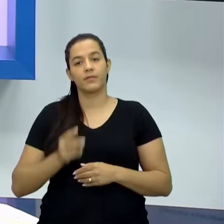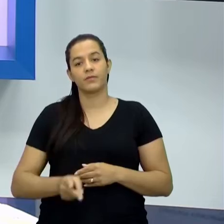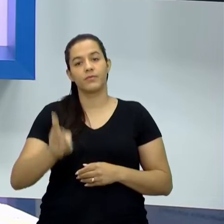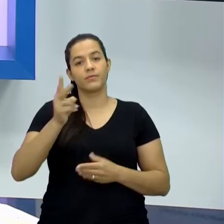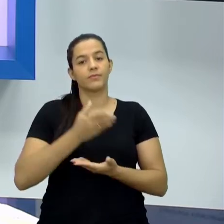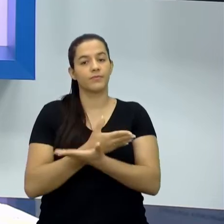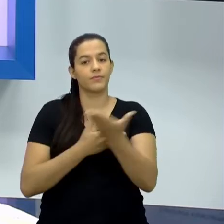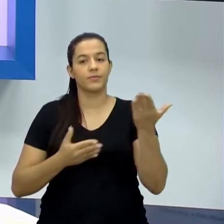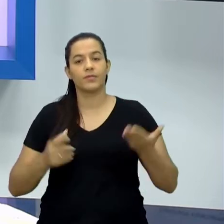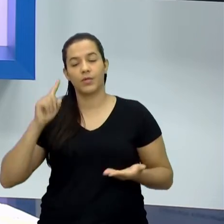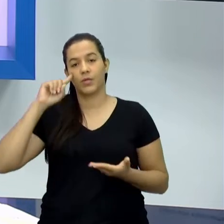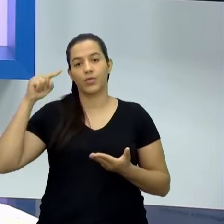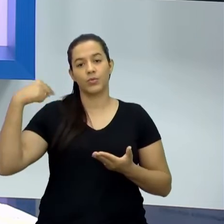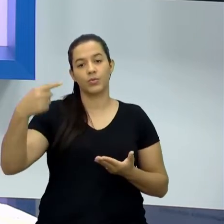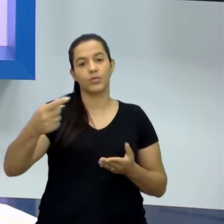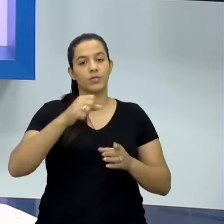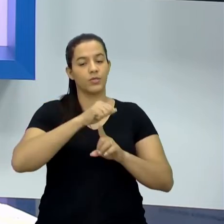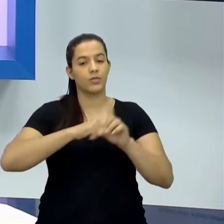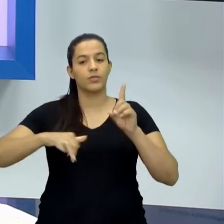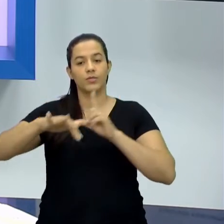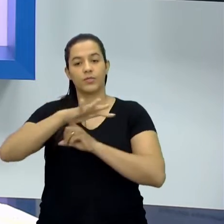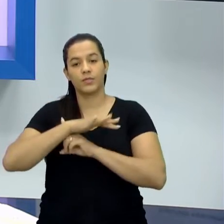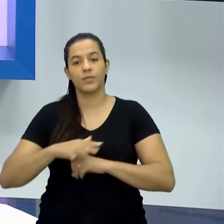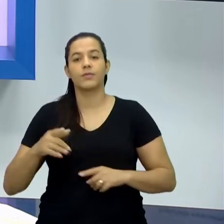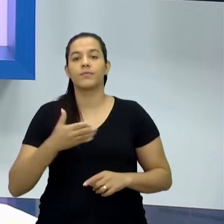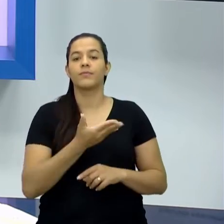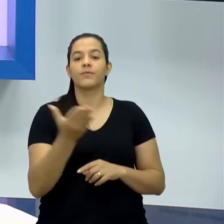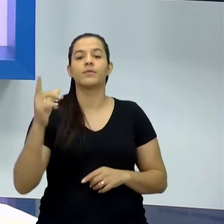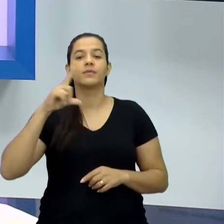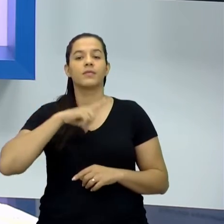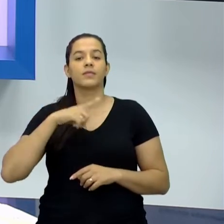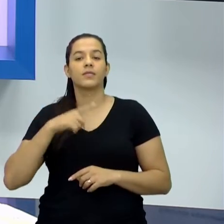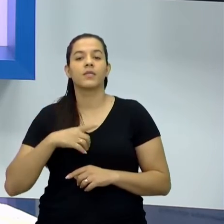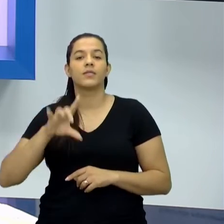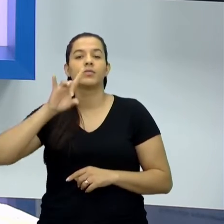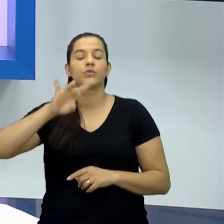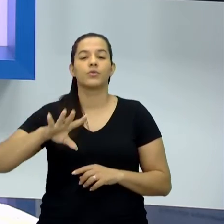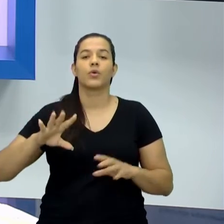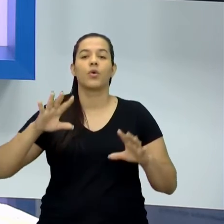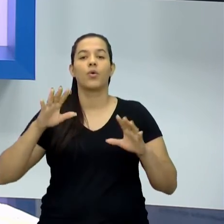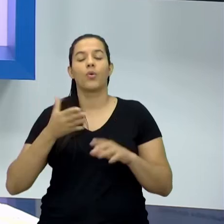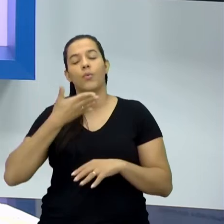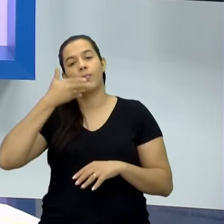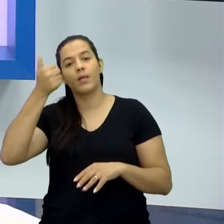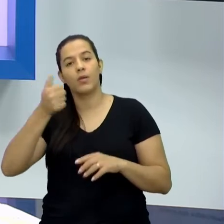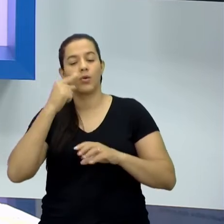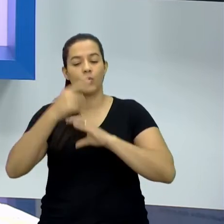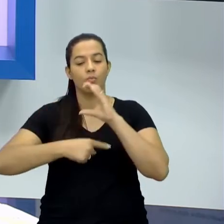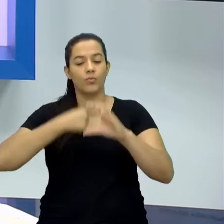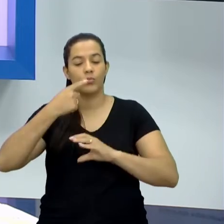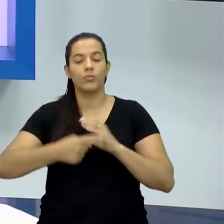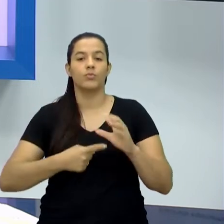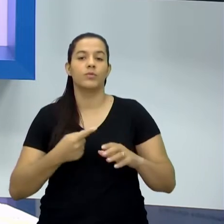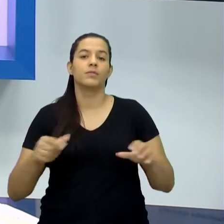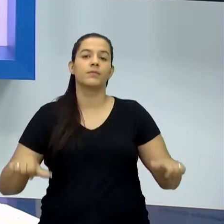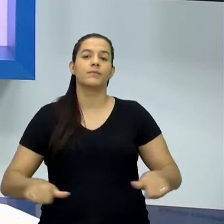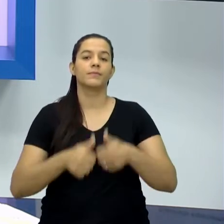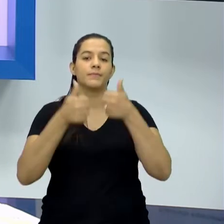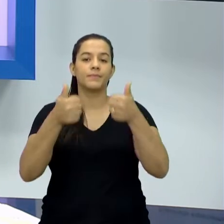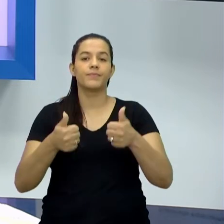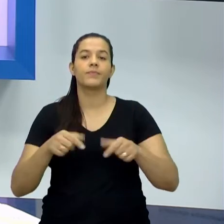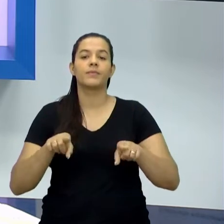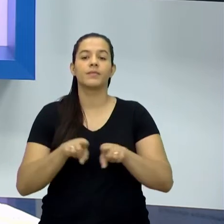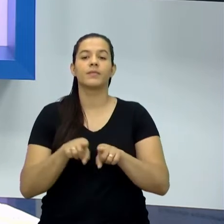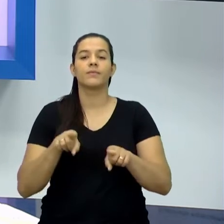dia a dia de vocês, para a sociedade, para a gente ter aí uma sociedade melhor, um mundo melhor. E o porquê não partindo